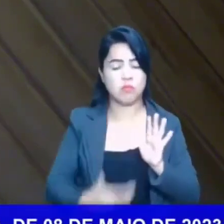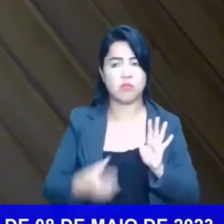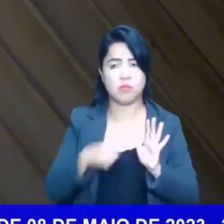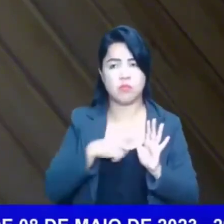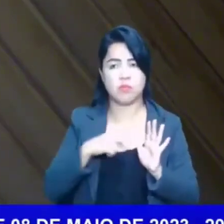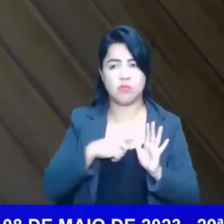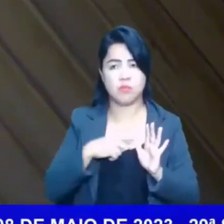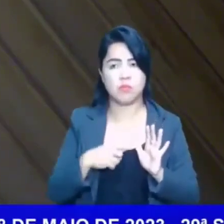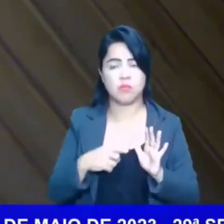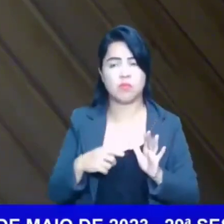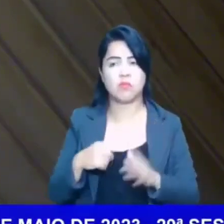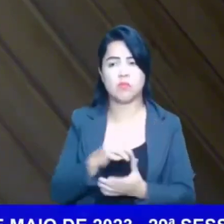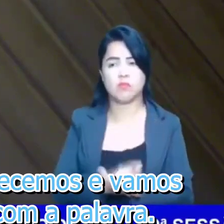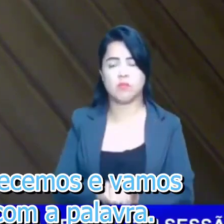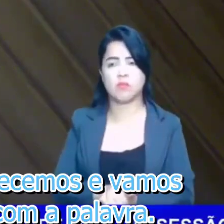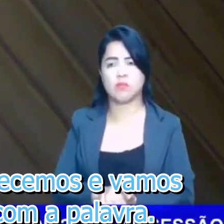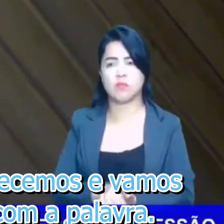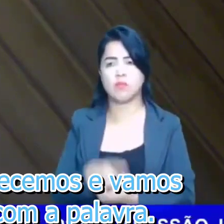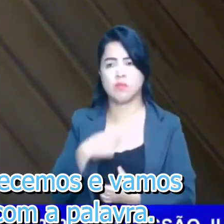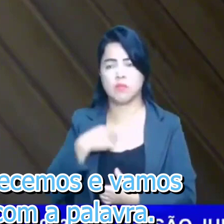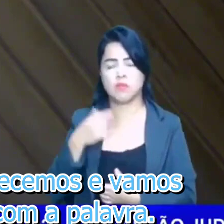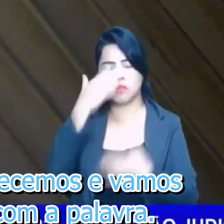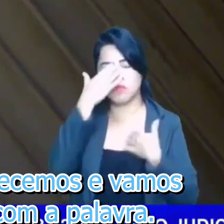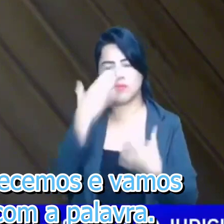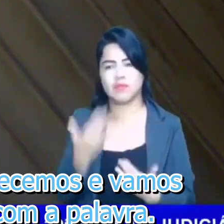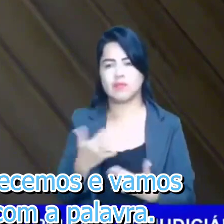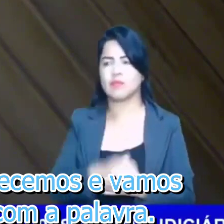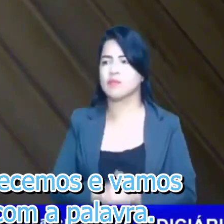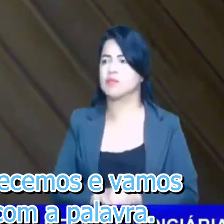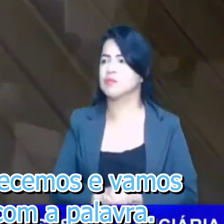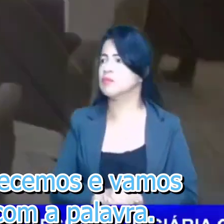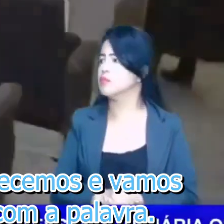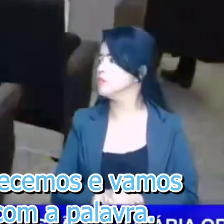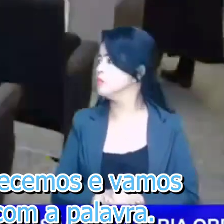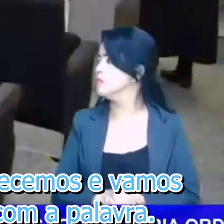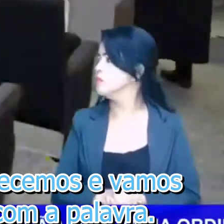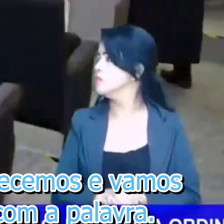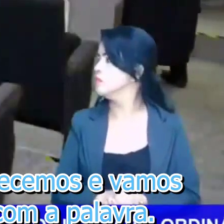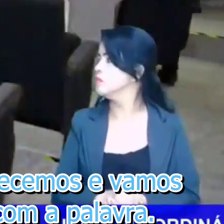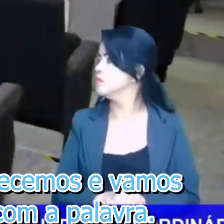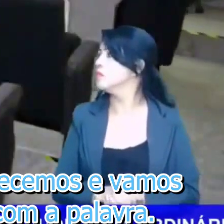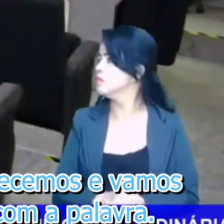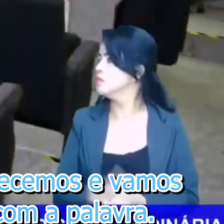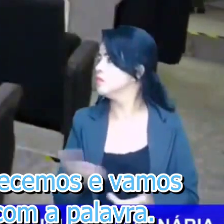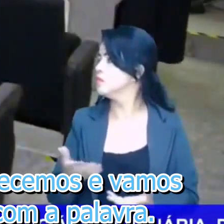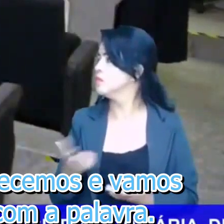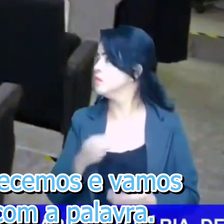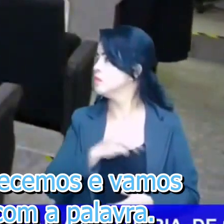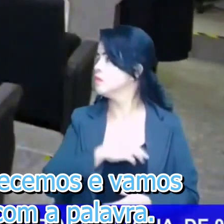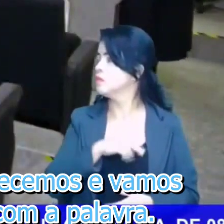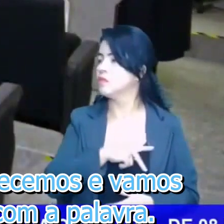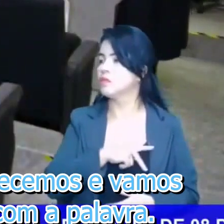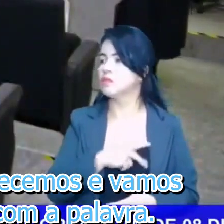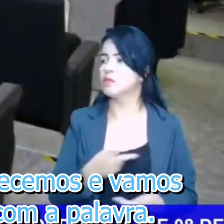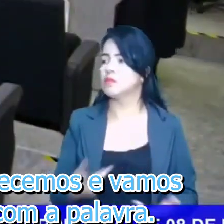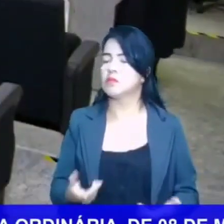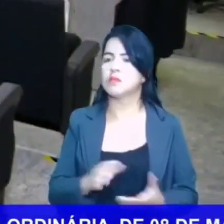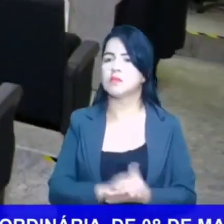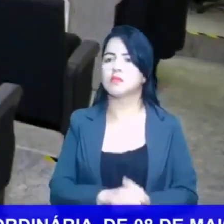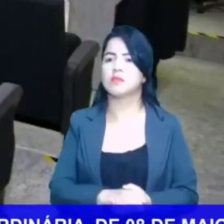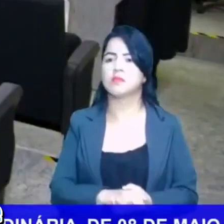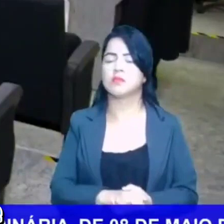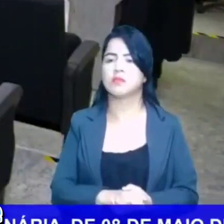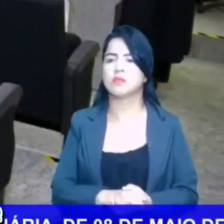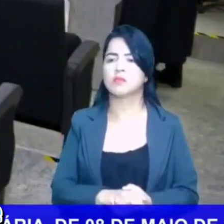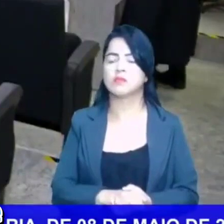julgada totalmente improcedente. São os termos. Muito obrigado. Obrigado, doutor Fábio. Agradecemos. E vamos ouvir agora o Ministério Público Eleitoral. Doutor Pablo está com a